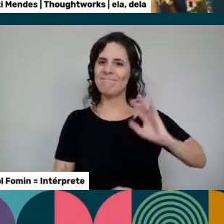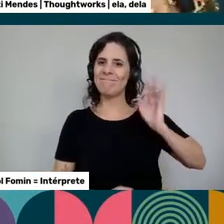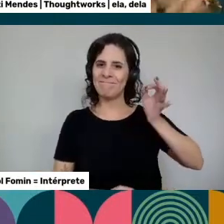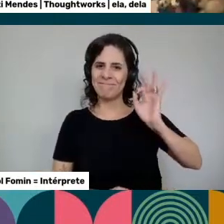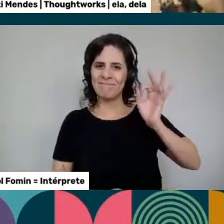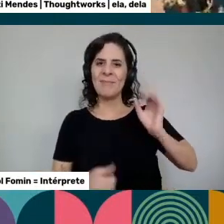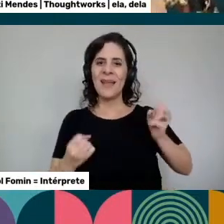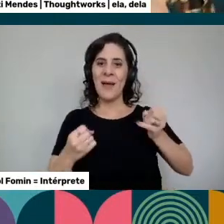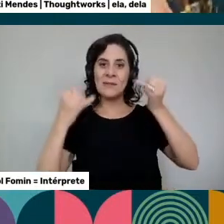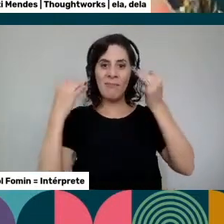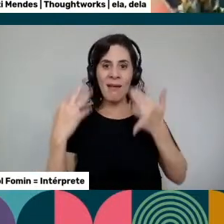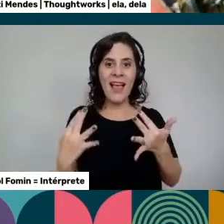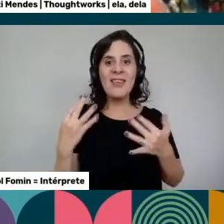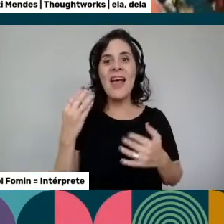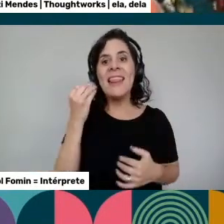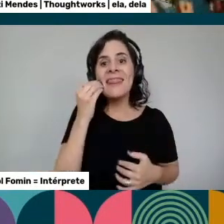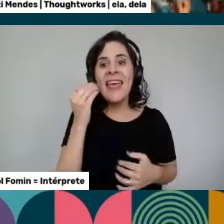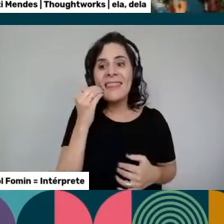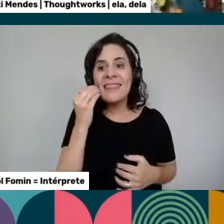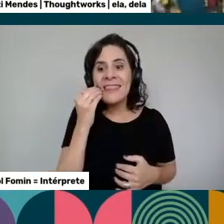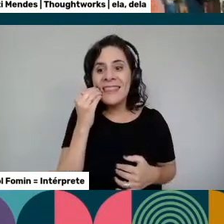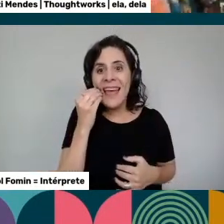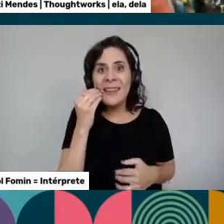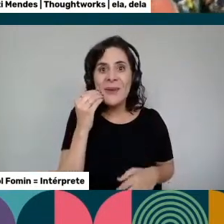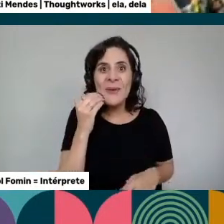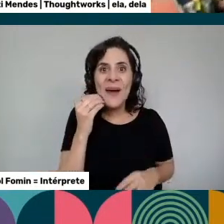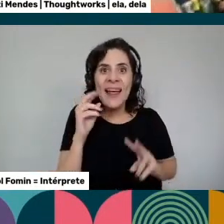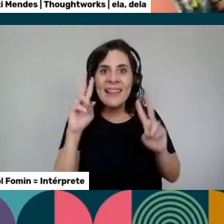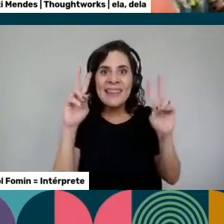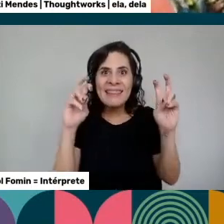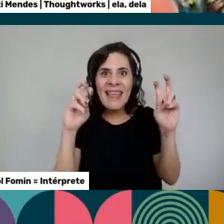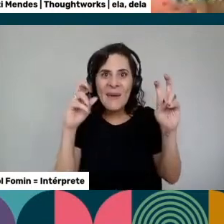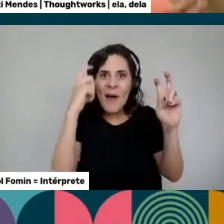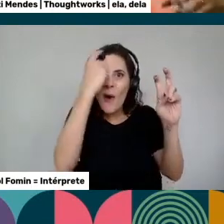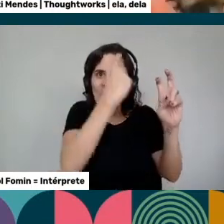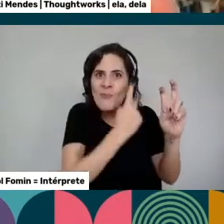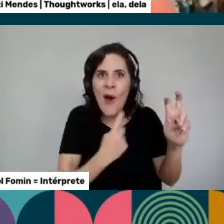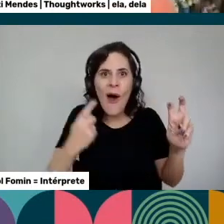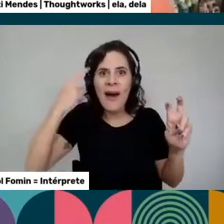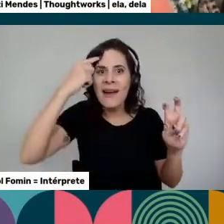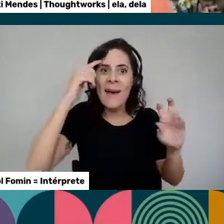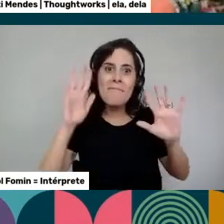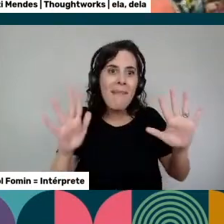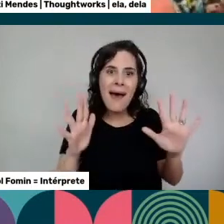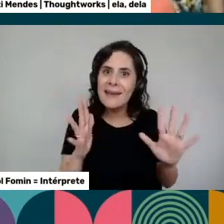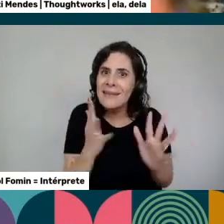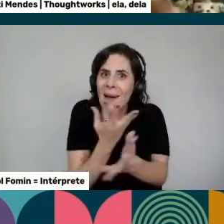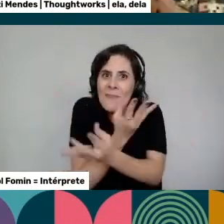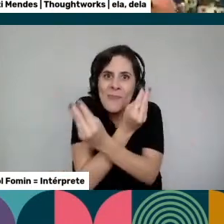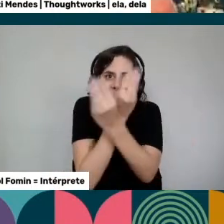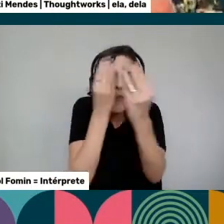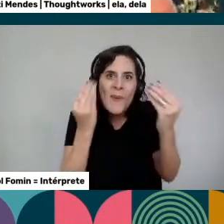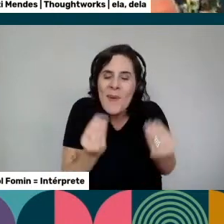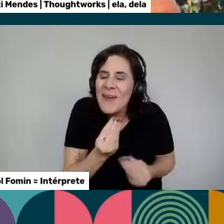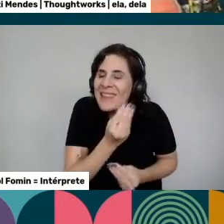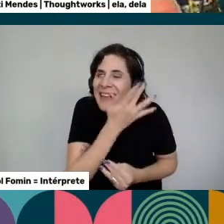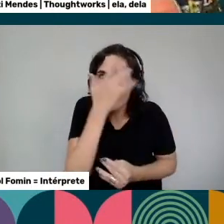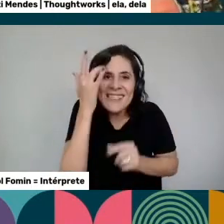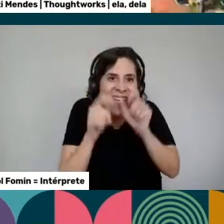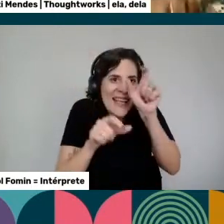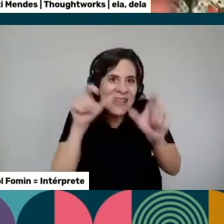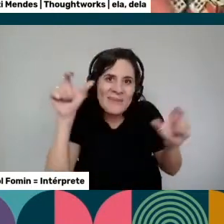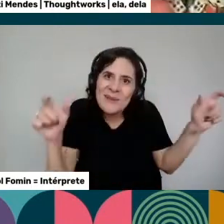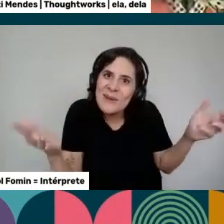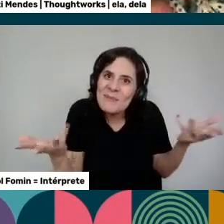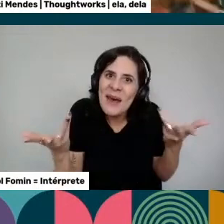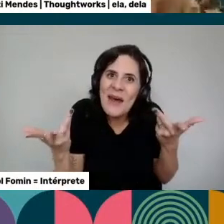gente tentando fazer uma conversa de 1 hora com tanta gente, com tantos aprendizados, fica muito difícil. Já fui avisada aqui pela